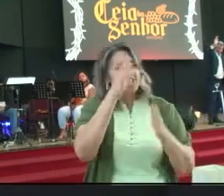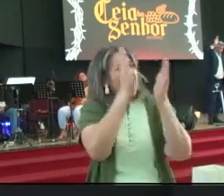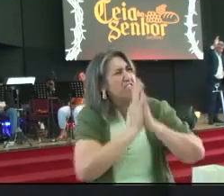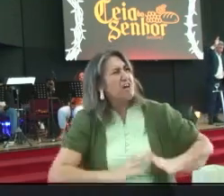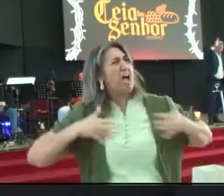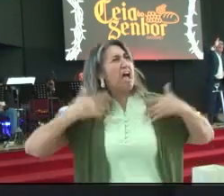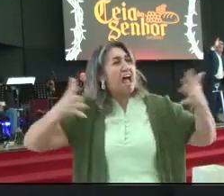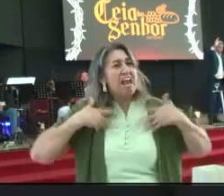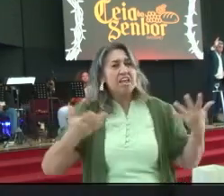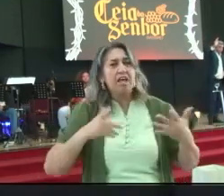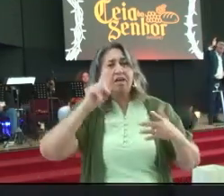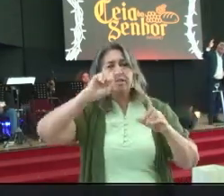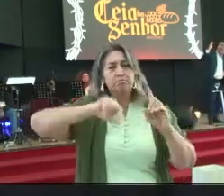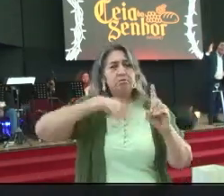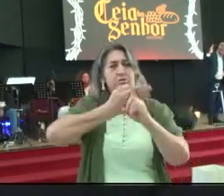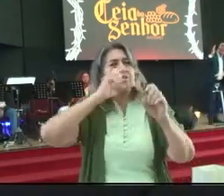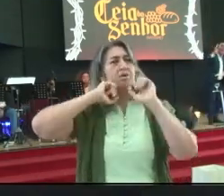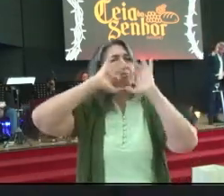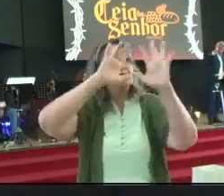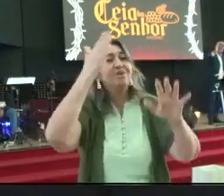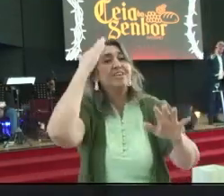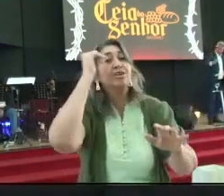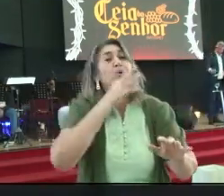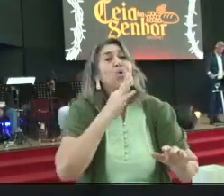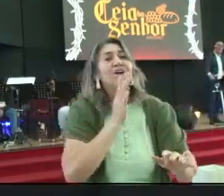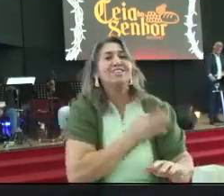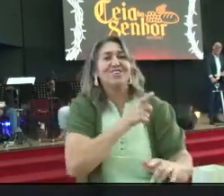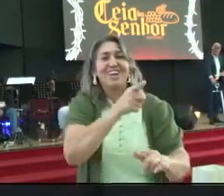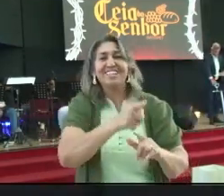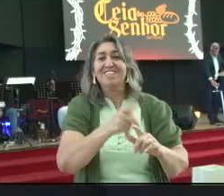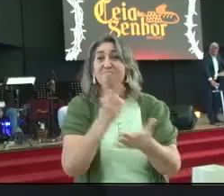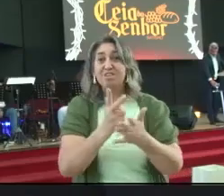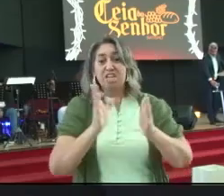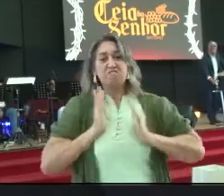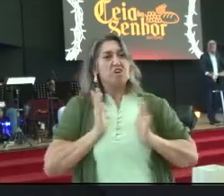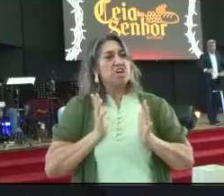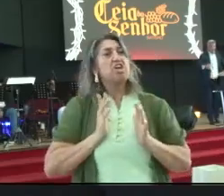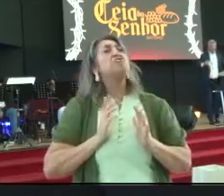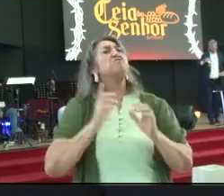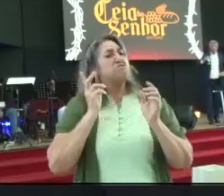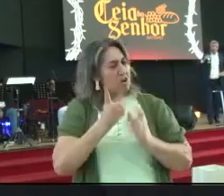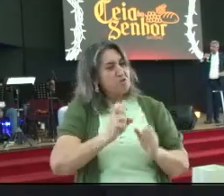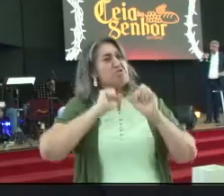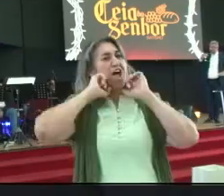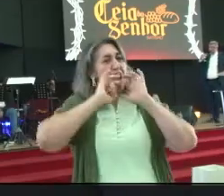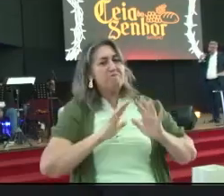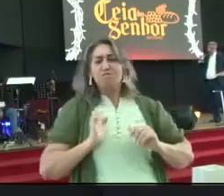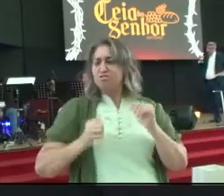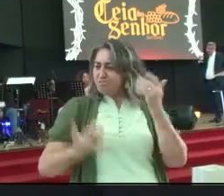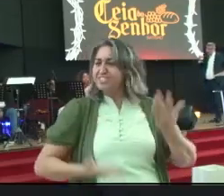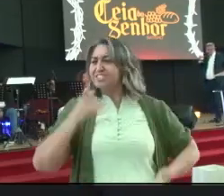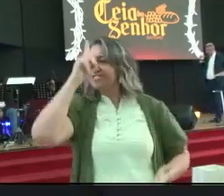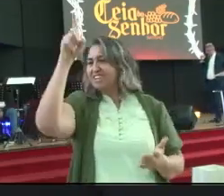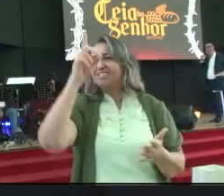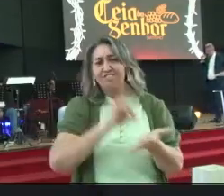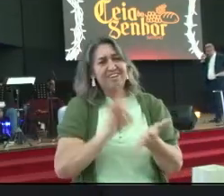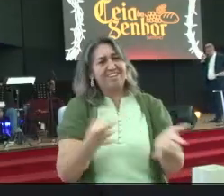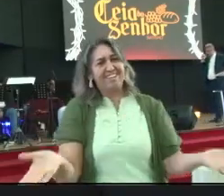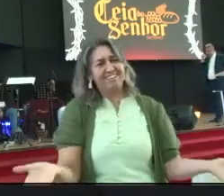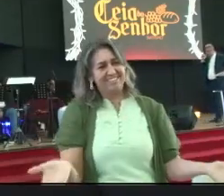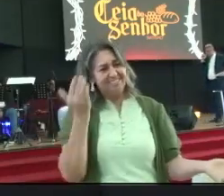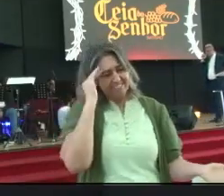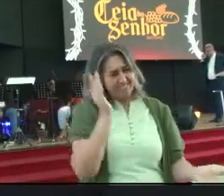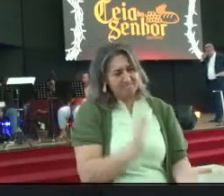a Deus. Diga glória a Deus. Eu vou ensinar um segredo para você